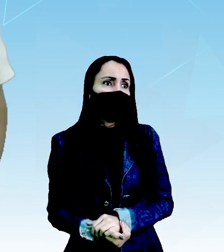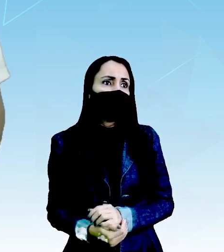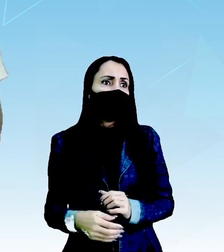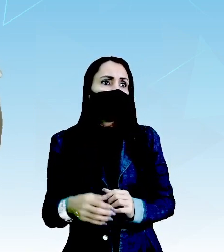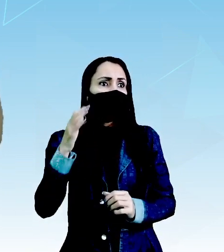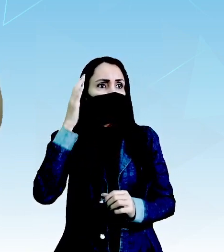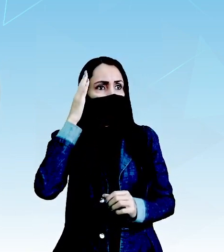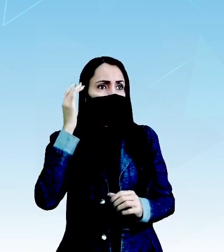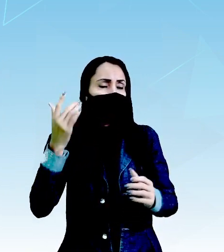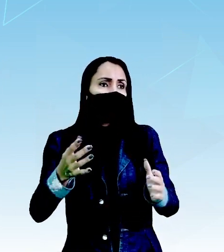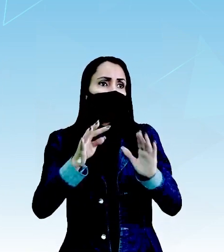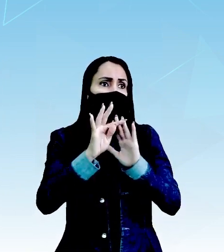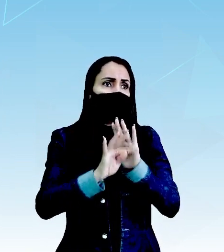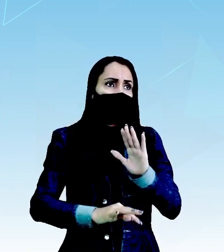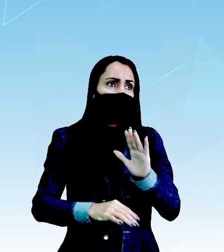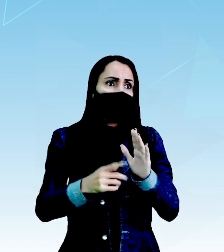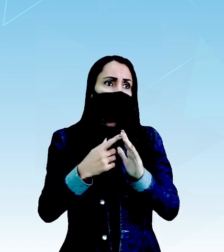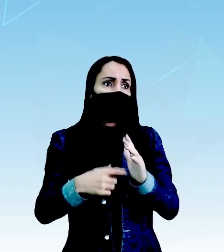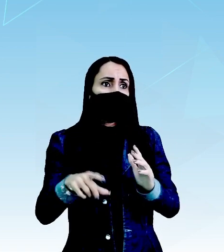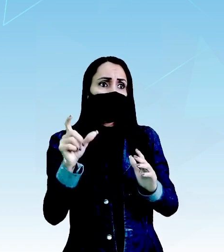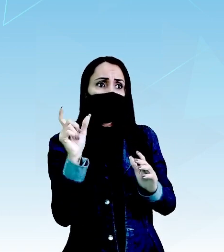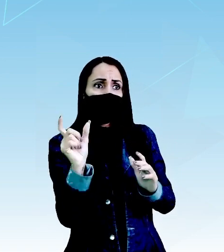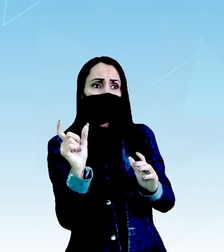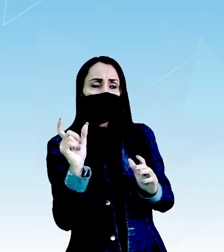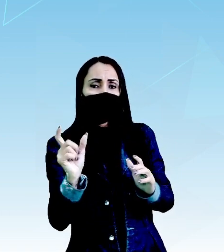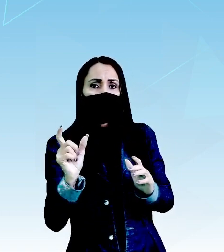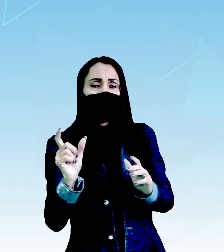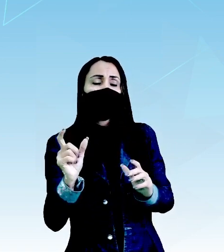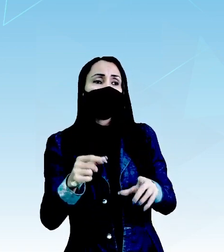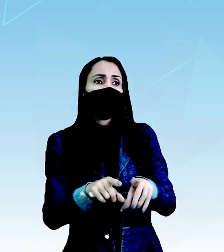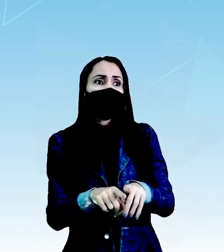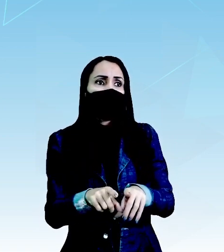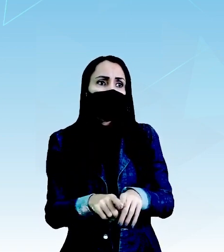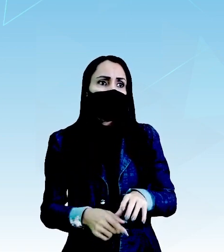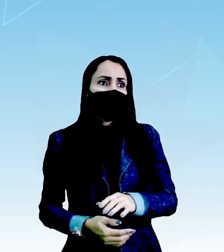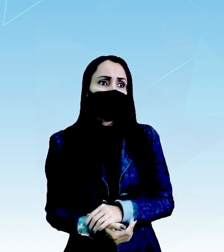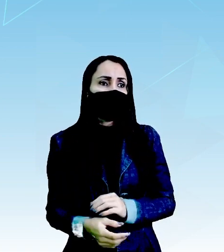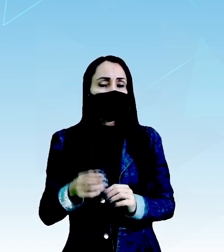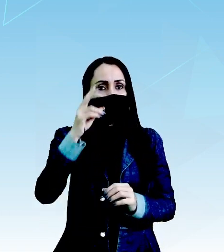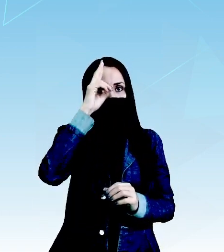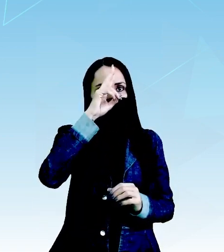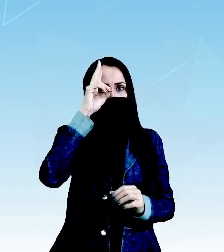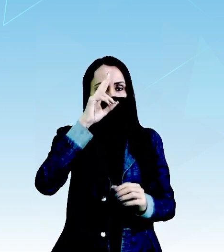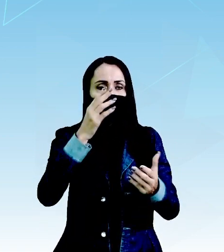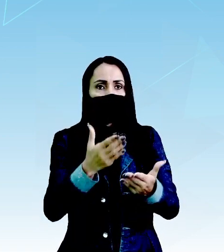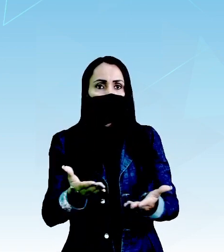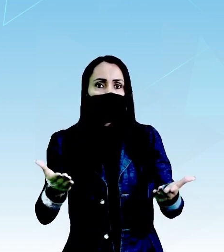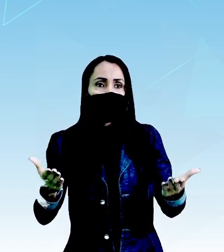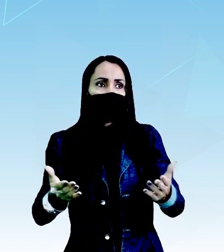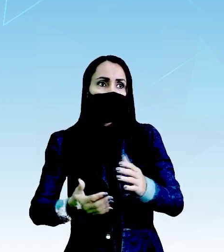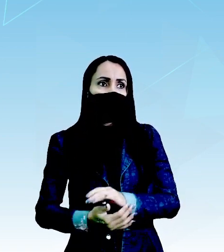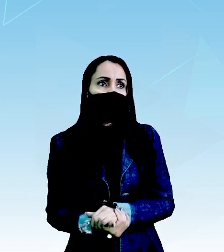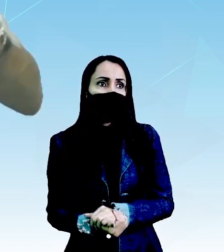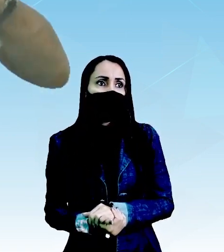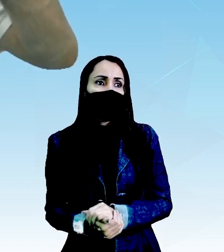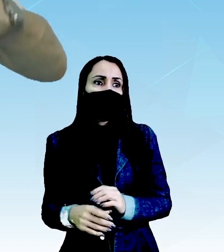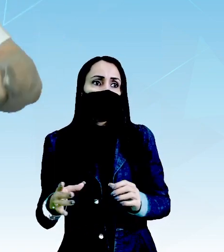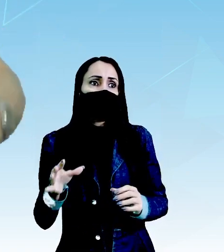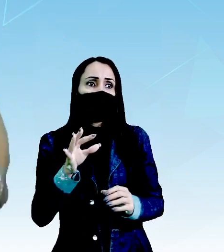jogar com a palavra, há um manejo com a palavra. E lembrar a vocês que os gestos, o